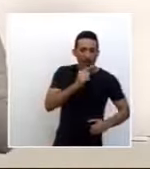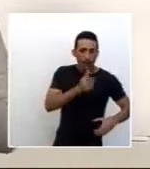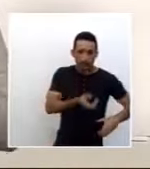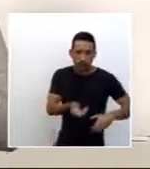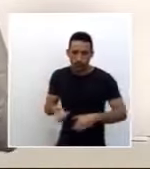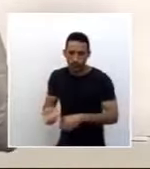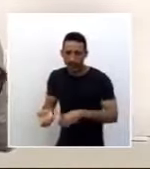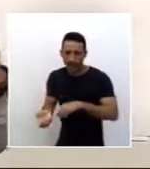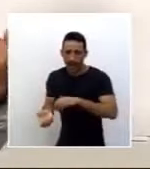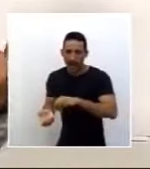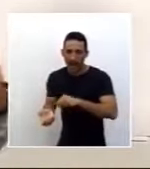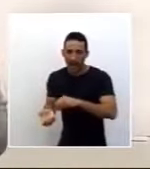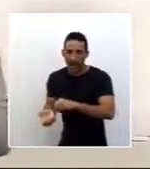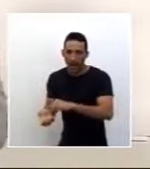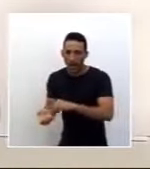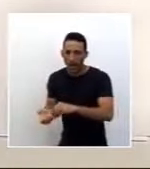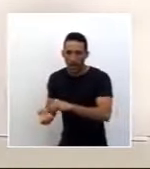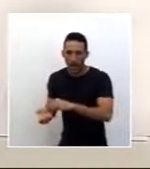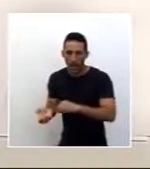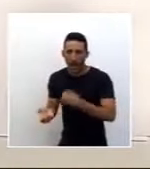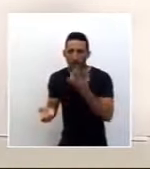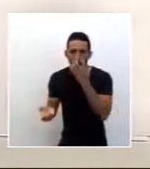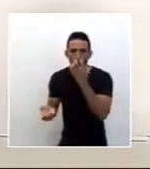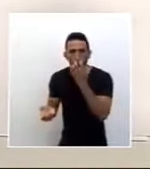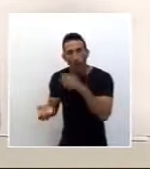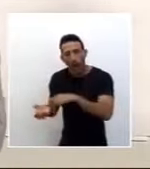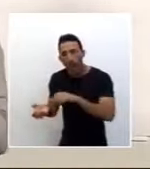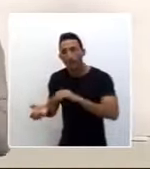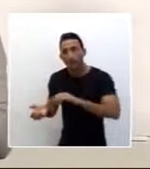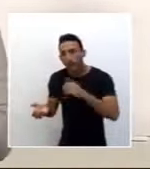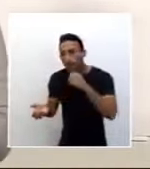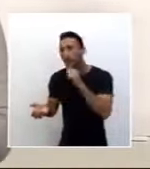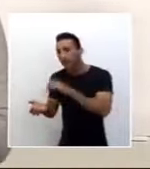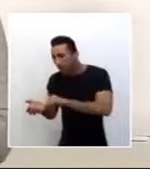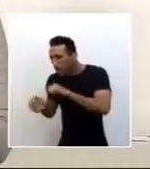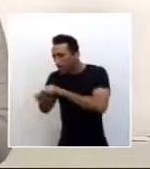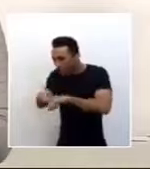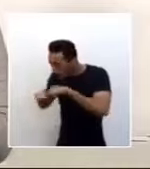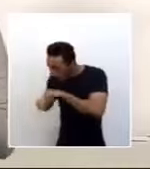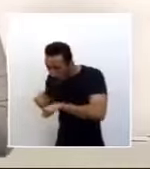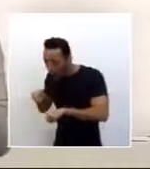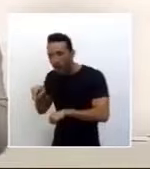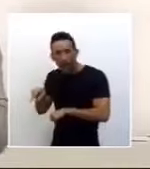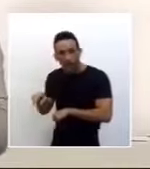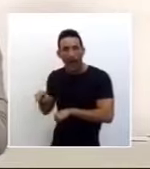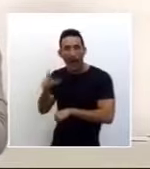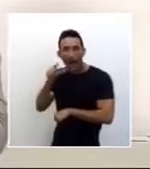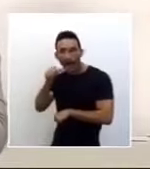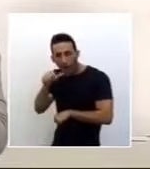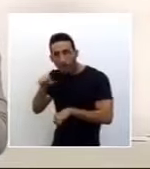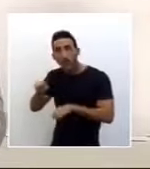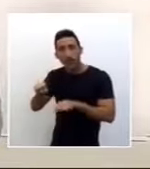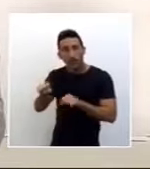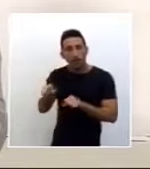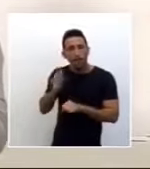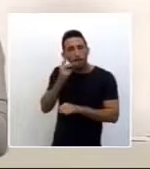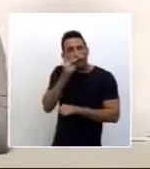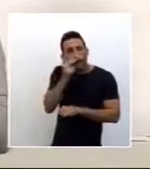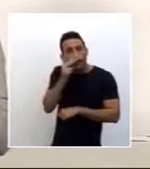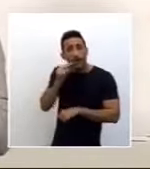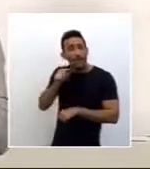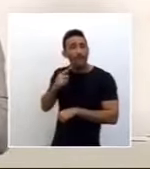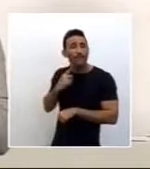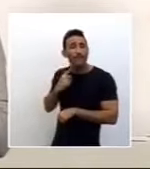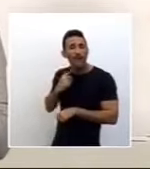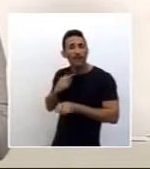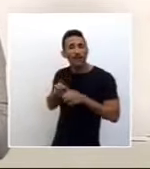então a gente vale né a gente vai alimentando aqueles animais é um pequeno gesto que pode ser muito importante que você